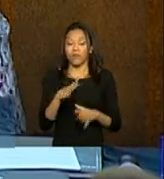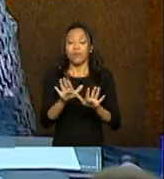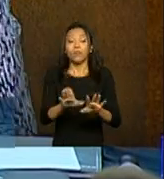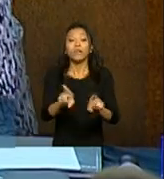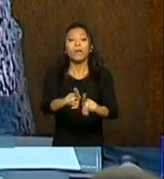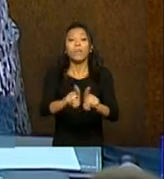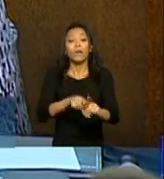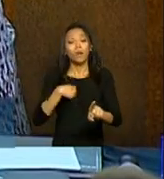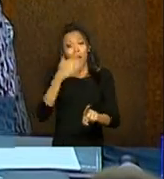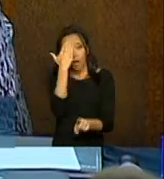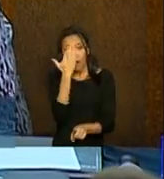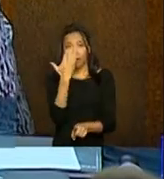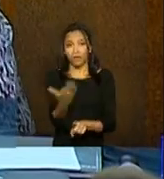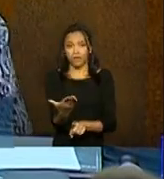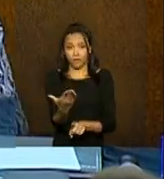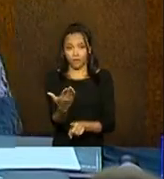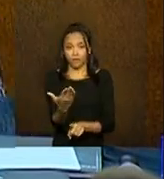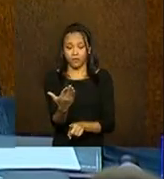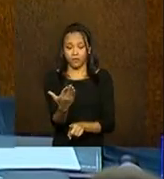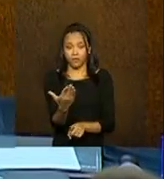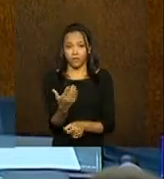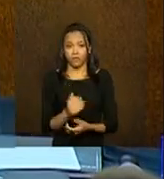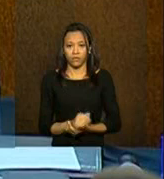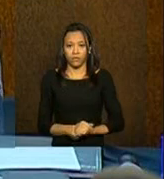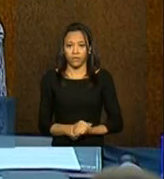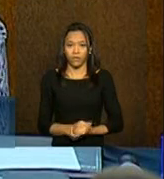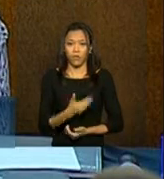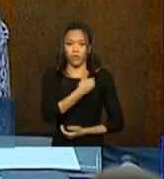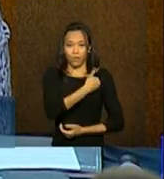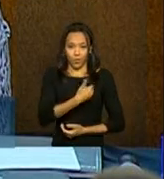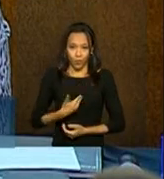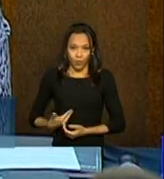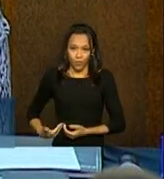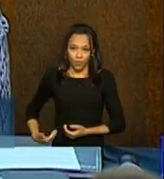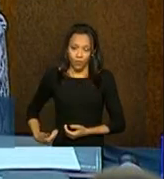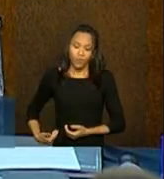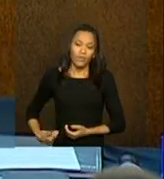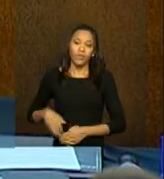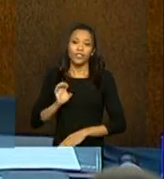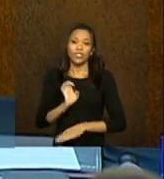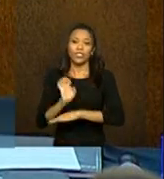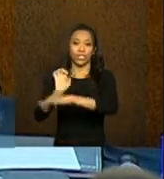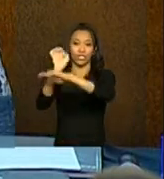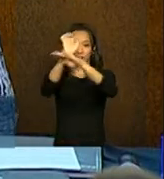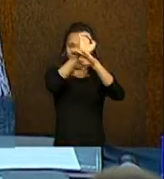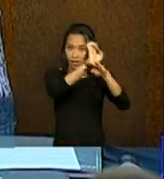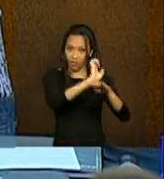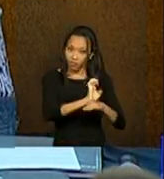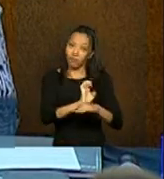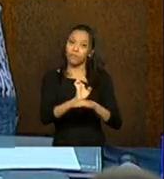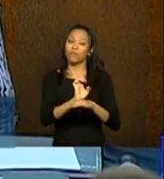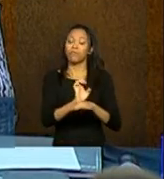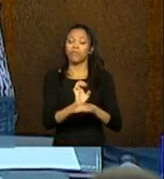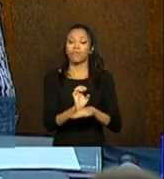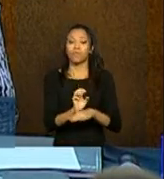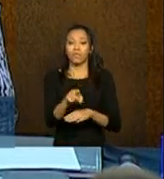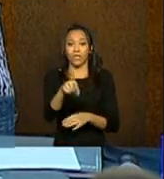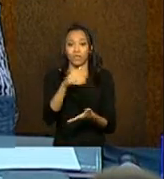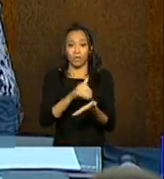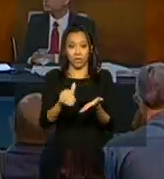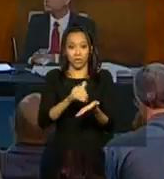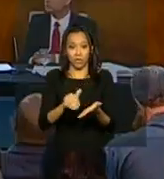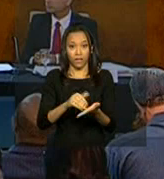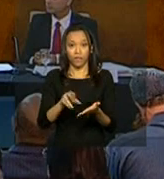também agradecer aos governos do estado aqui representados pelo presidente do CONCEPLÃ, secretário